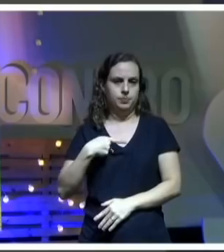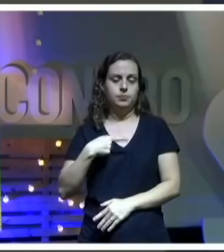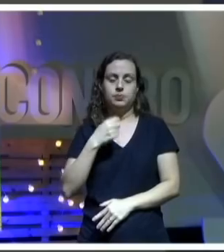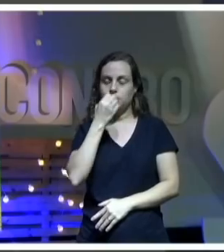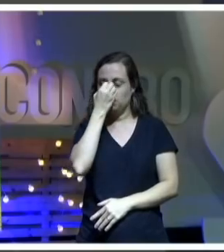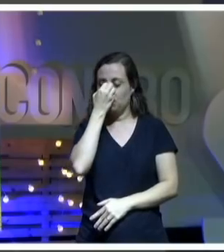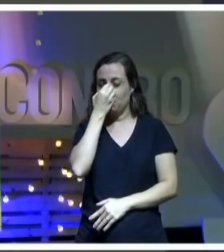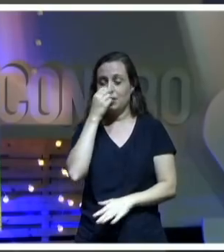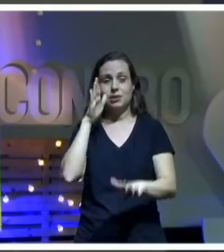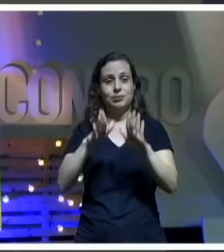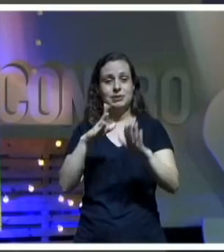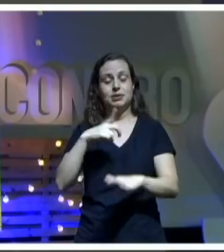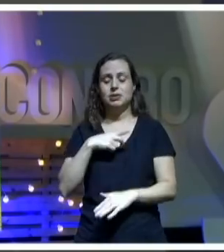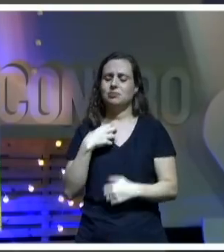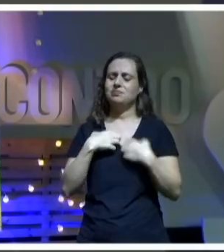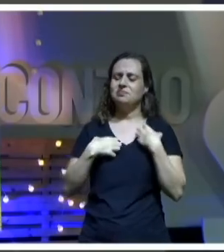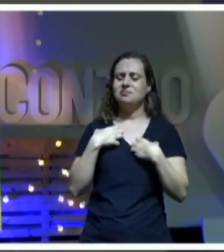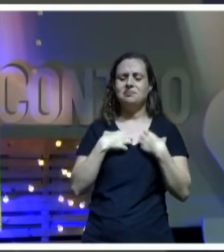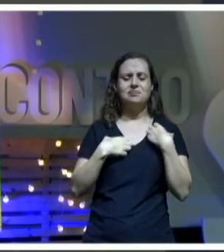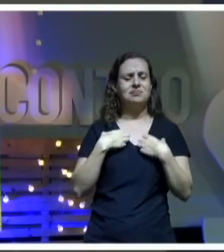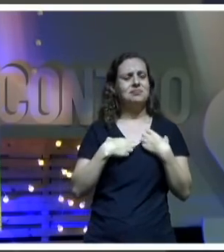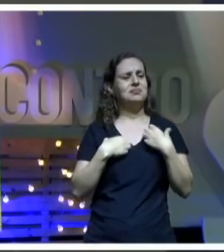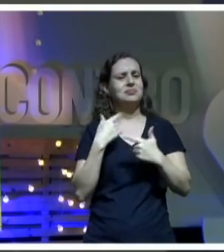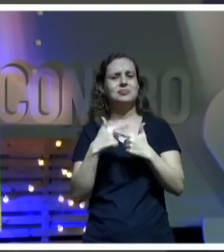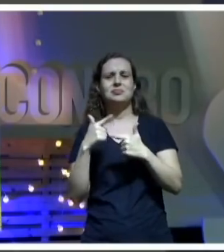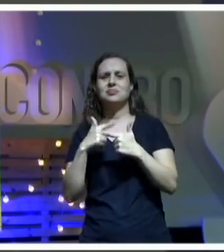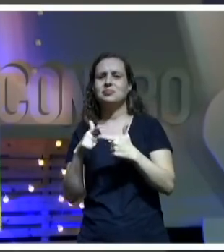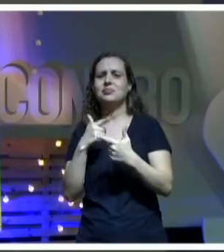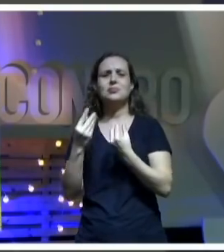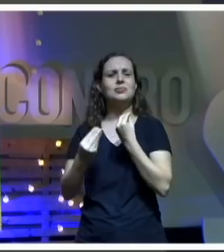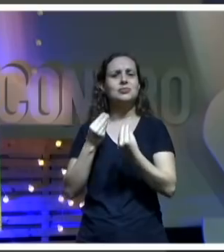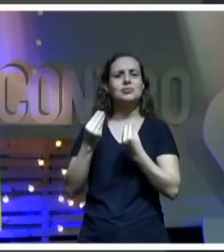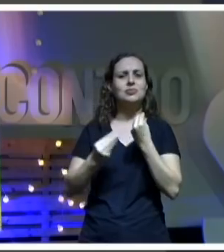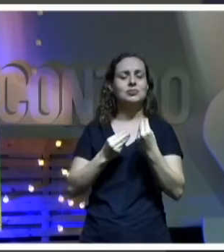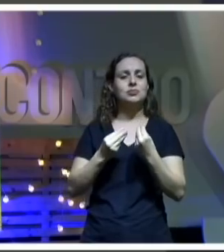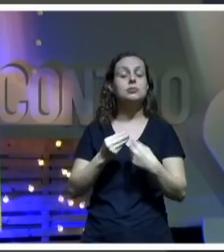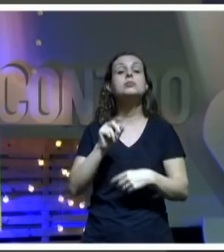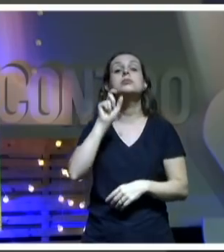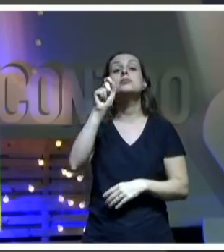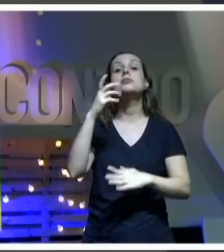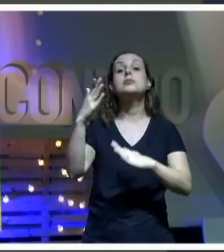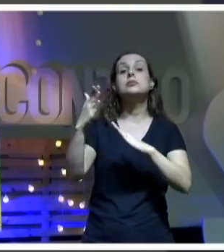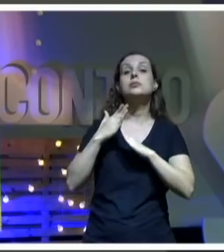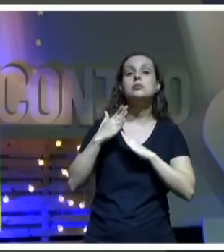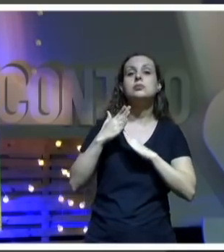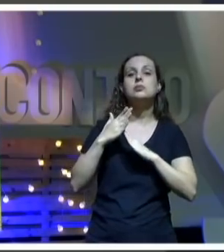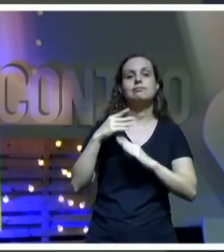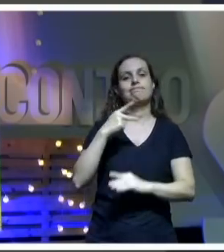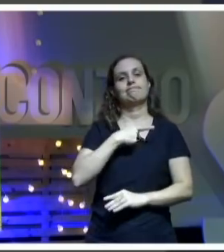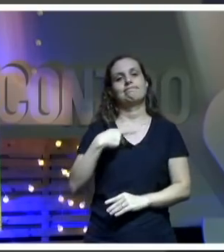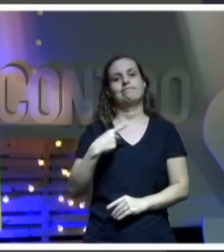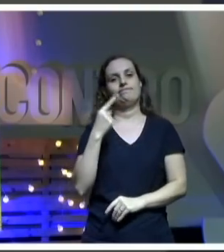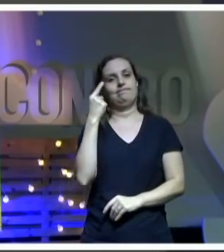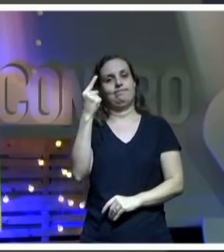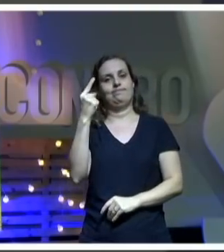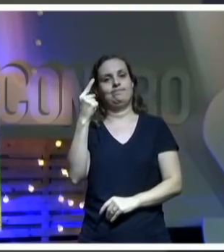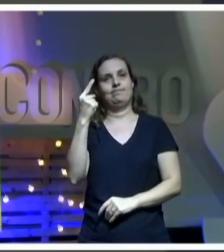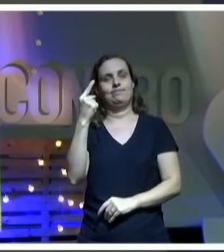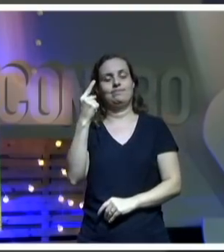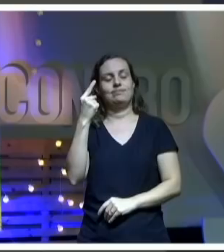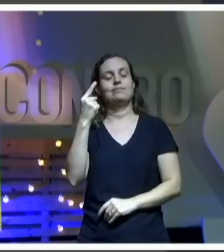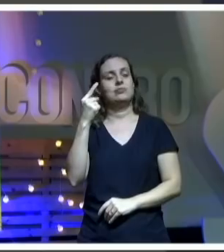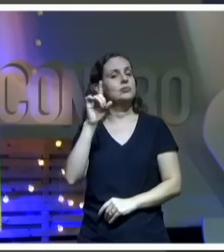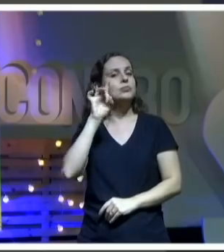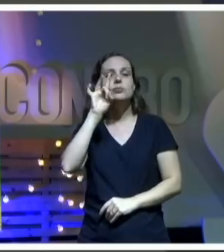que o terapeuta que o psiquiatra e psicólogo nunca vou conseguir resolver porque são problemas do coração ea palavra diz que é só